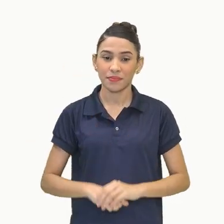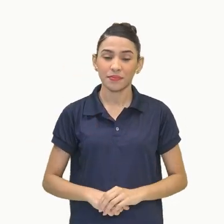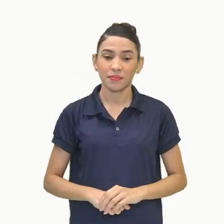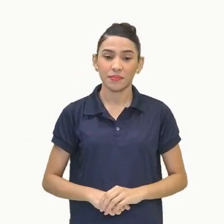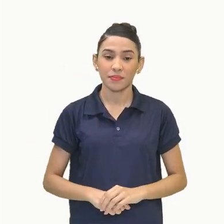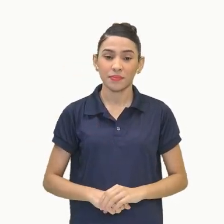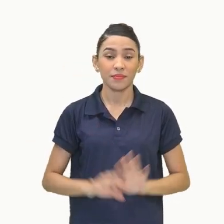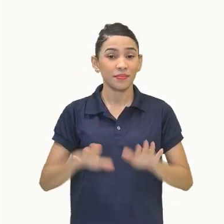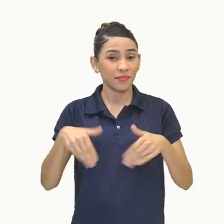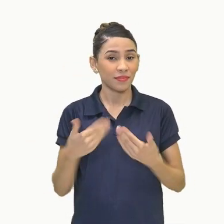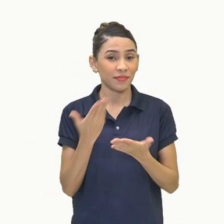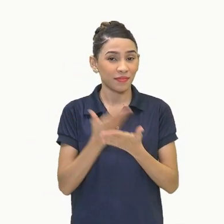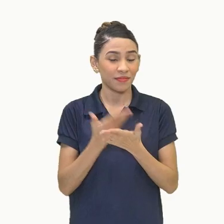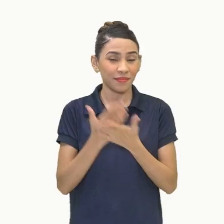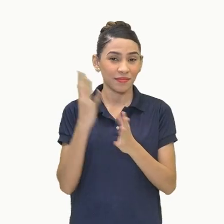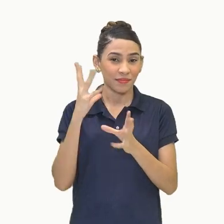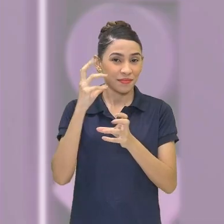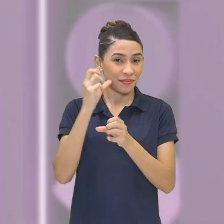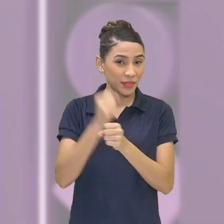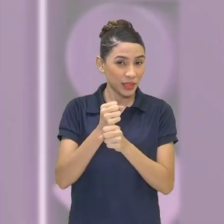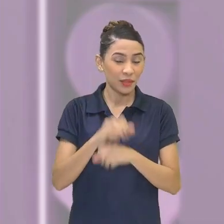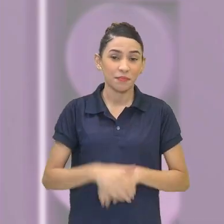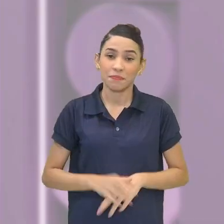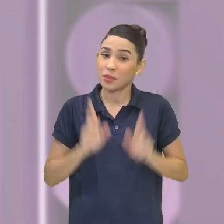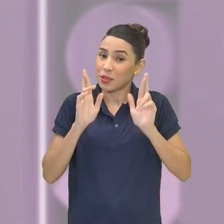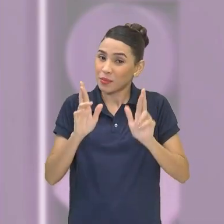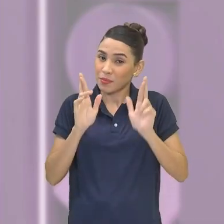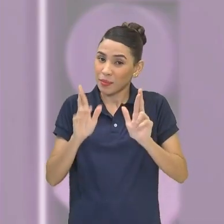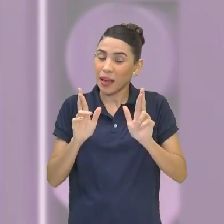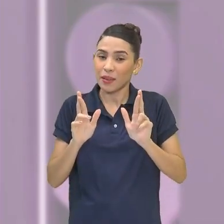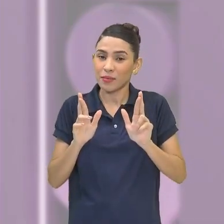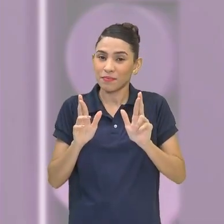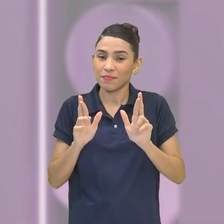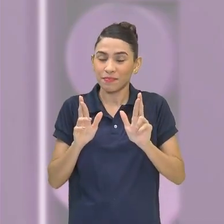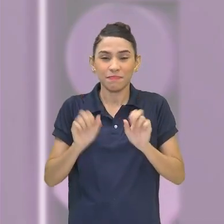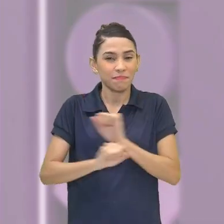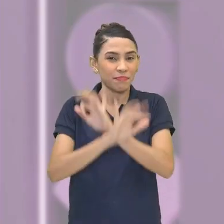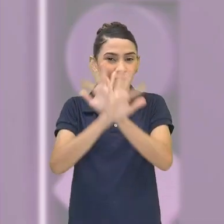Então, essa foi a nossa revisão, né? Espero que tenha sido bastante